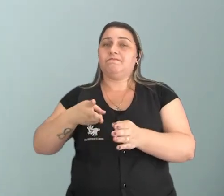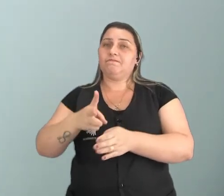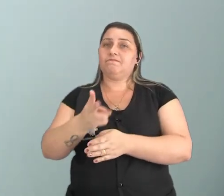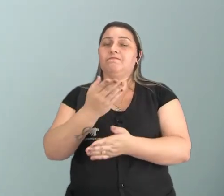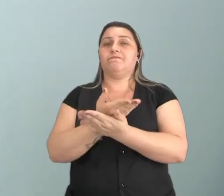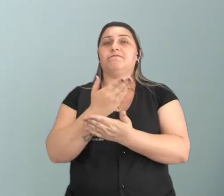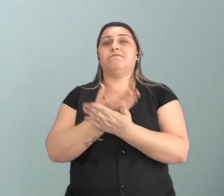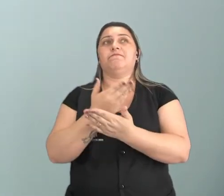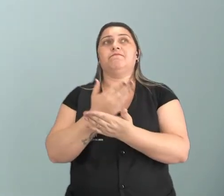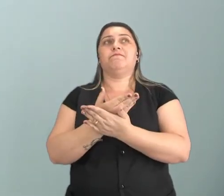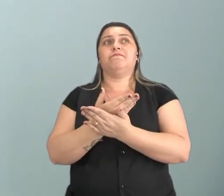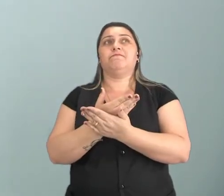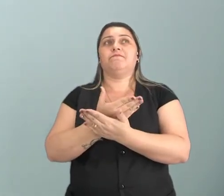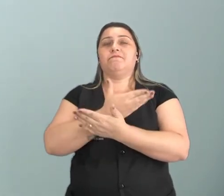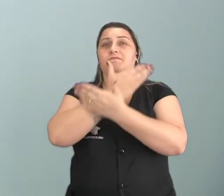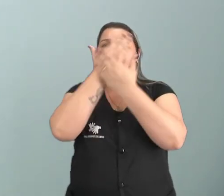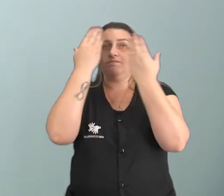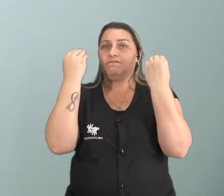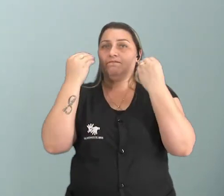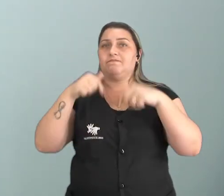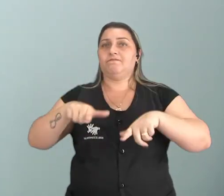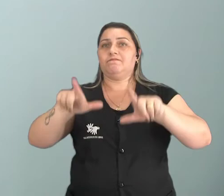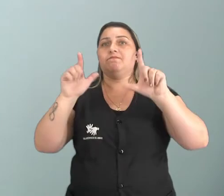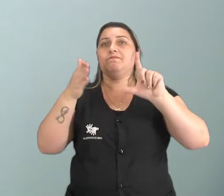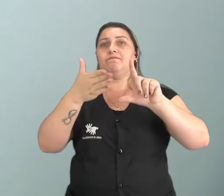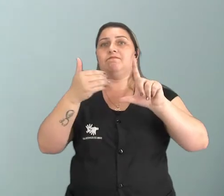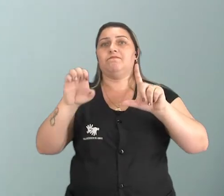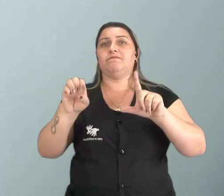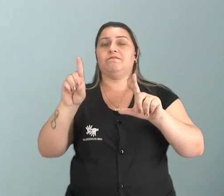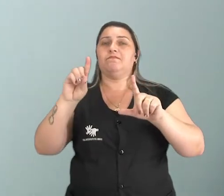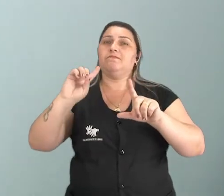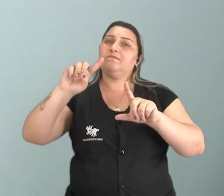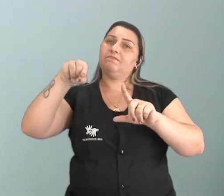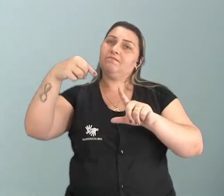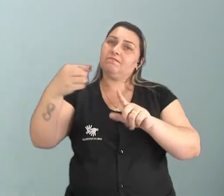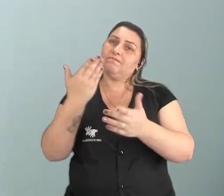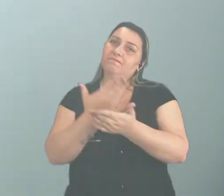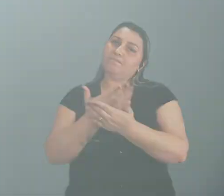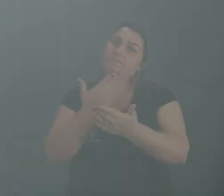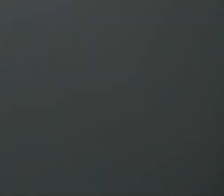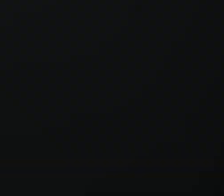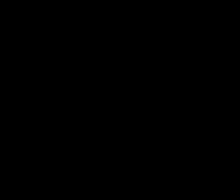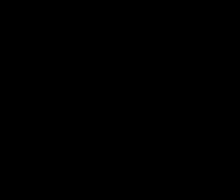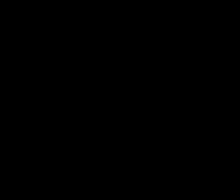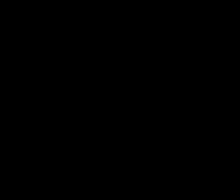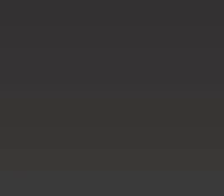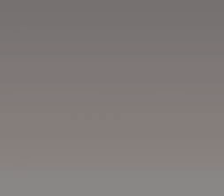continuem estudando, não esqueçam de acessar nossa plataforma e até a próxima aula.